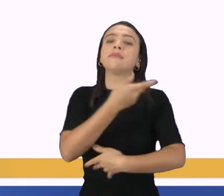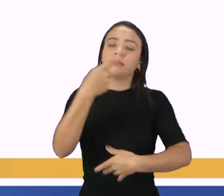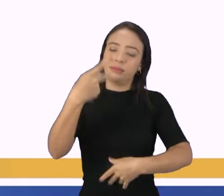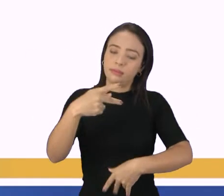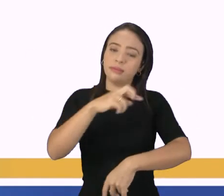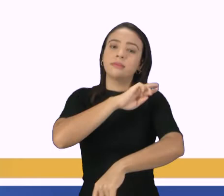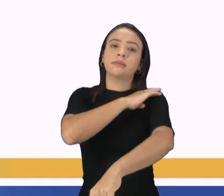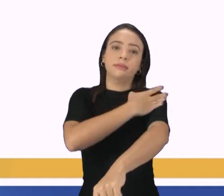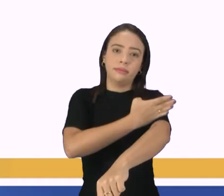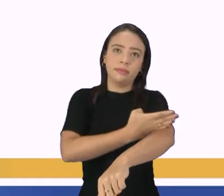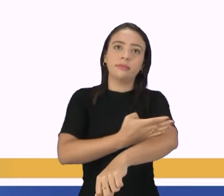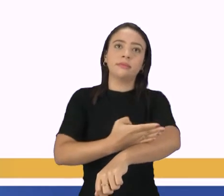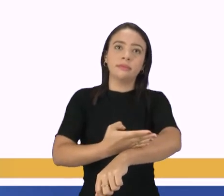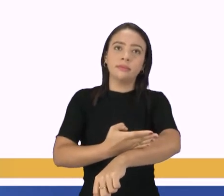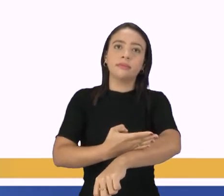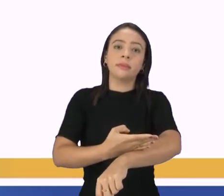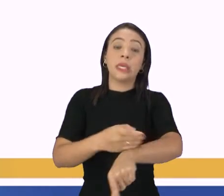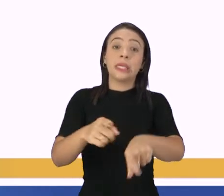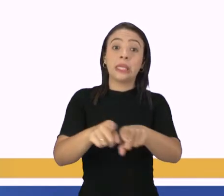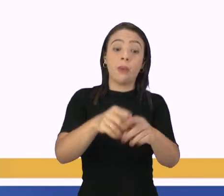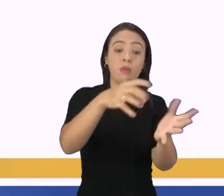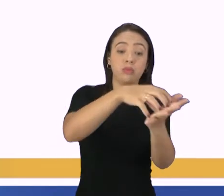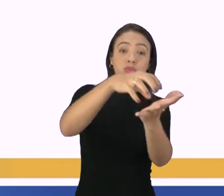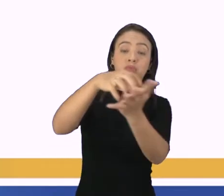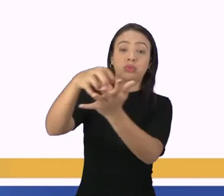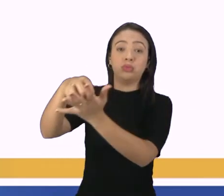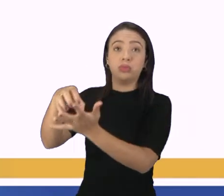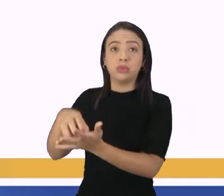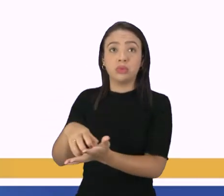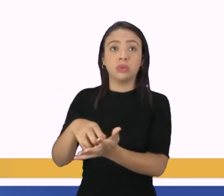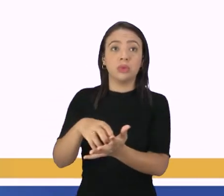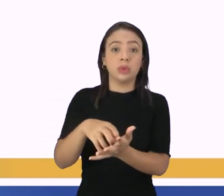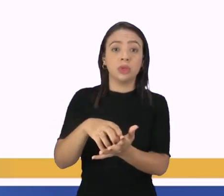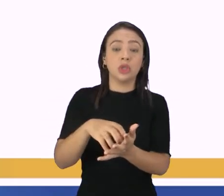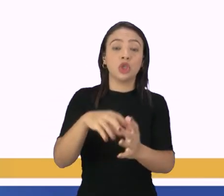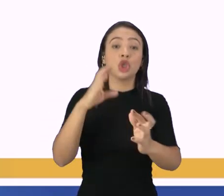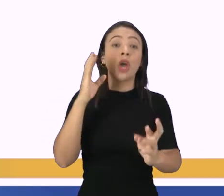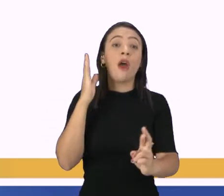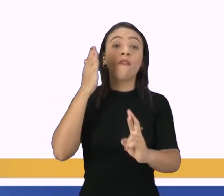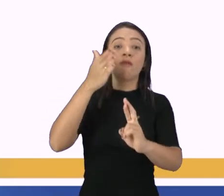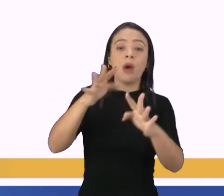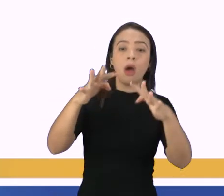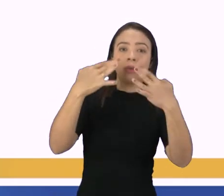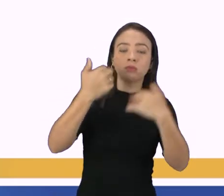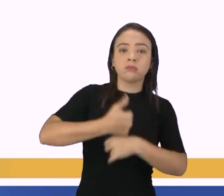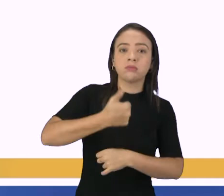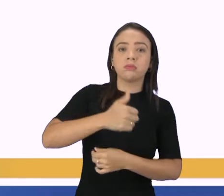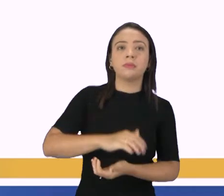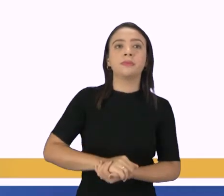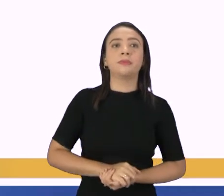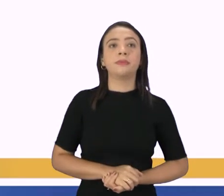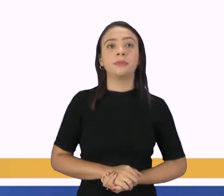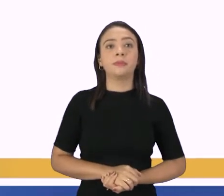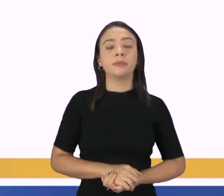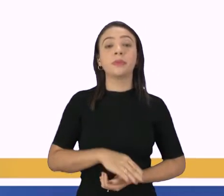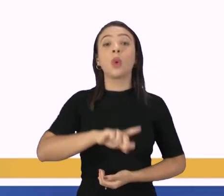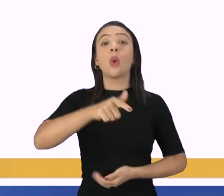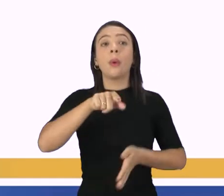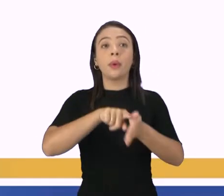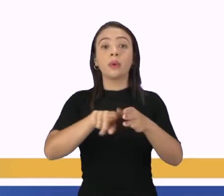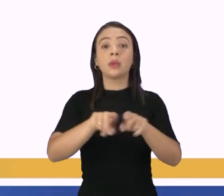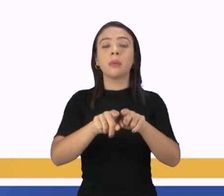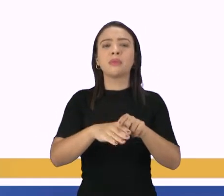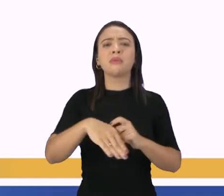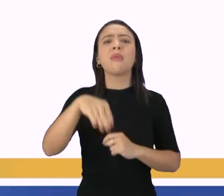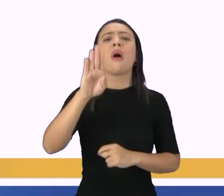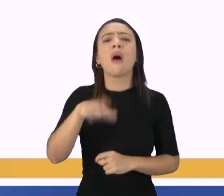Rio Branco e nas unidades de referência de atenção primária. Outra pergunta. Quem?